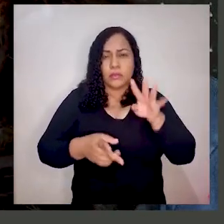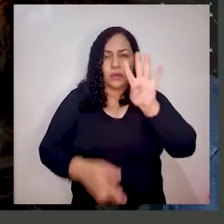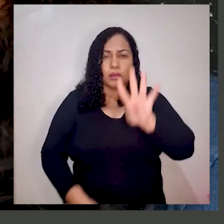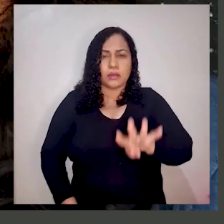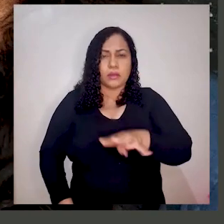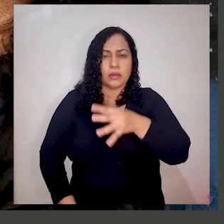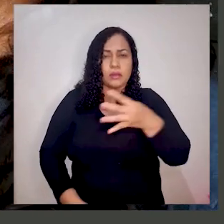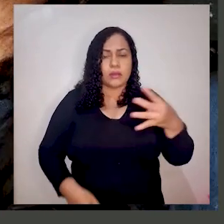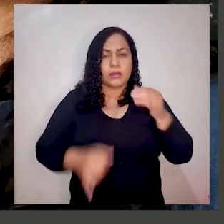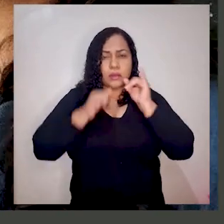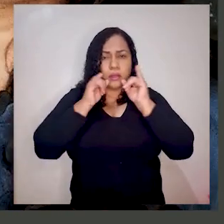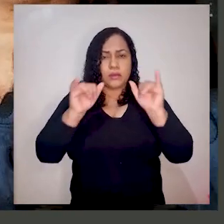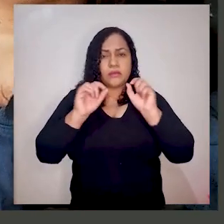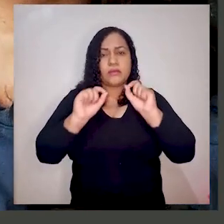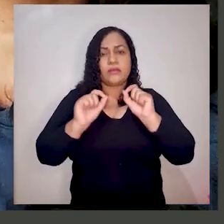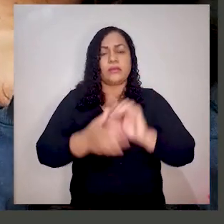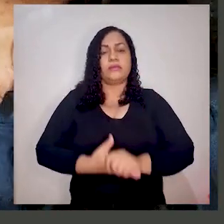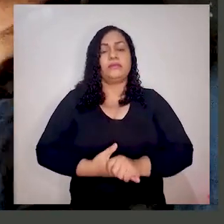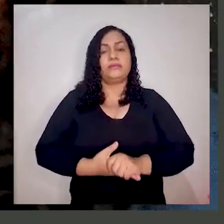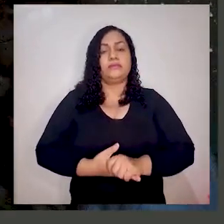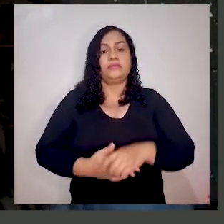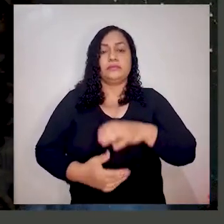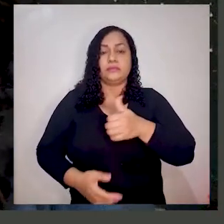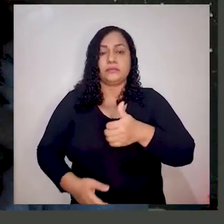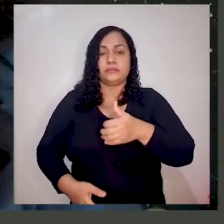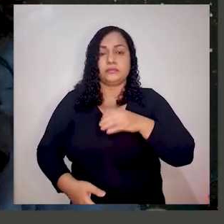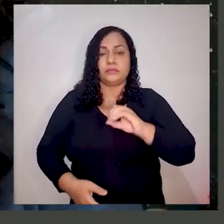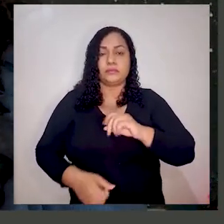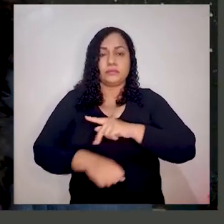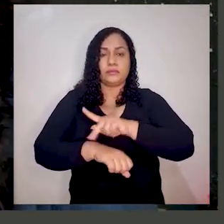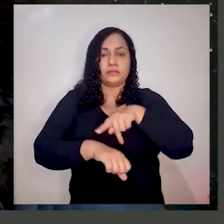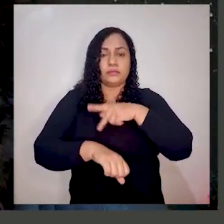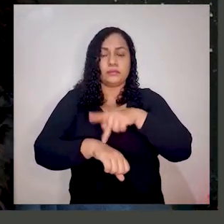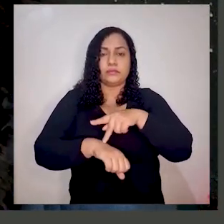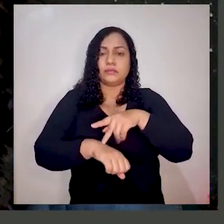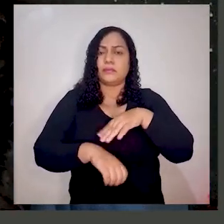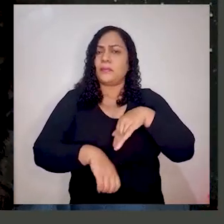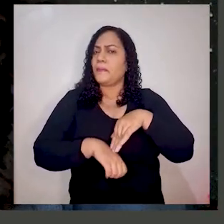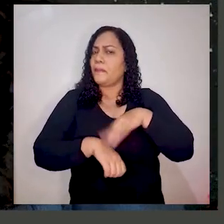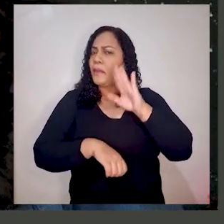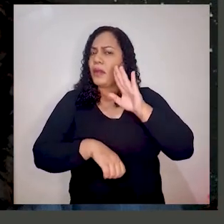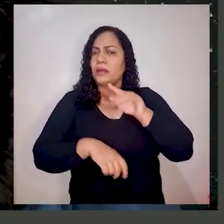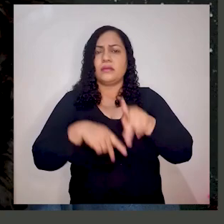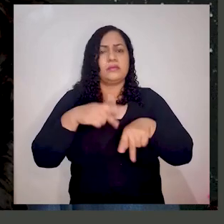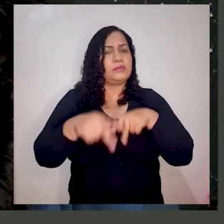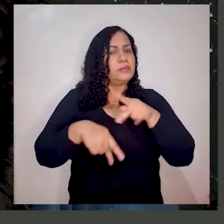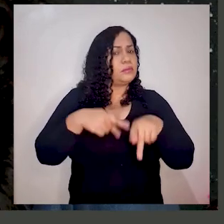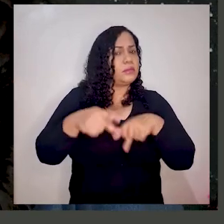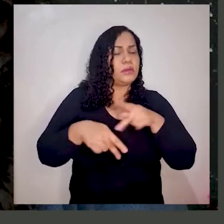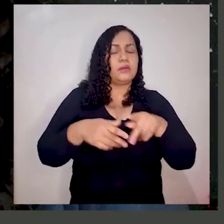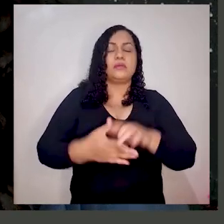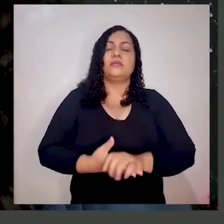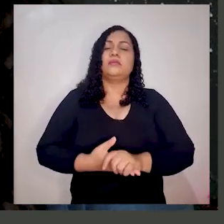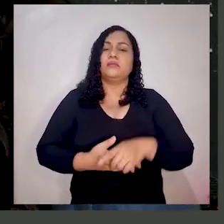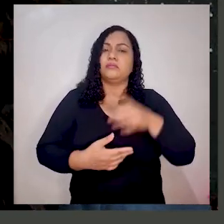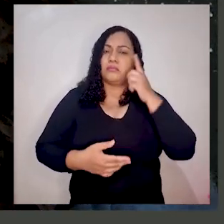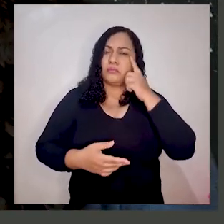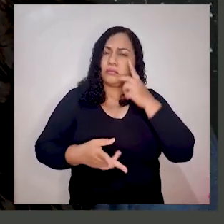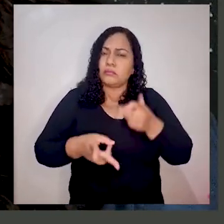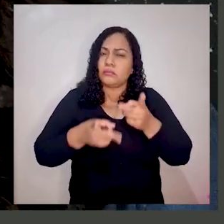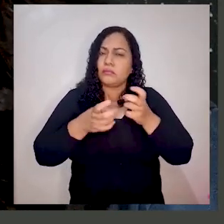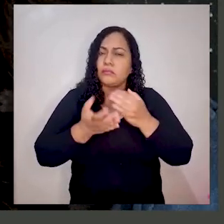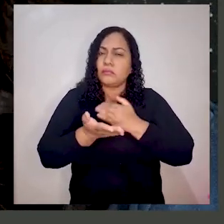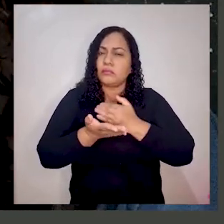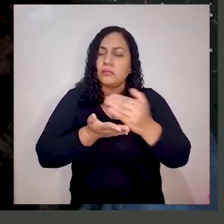tá? Essa tabela ela nos informa o seguinte: os 10 países mais populosos do mundo, E a gente já